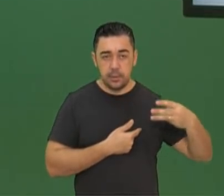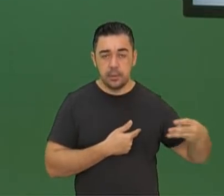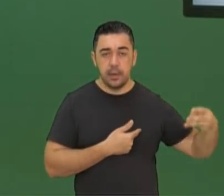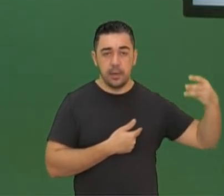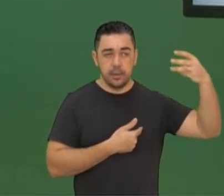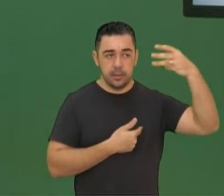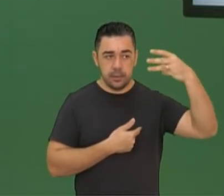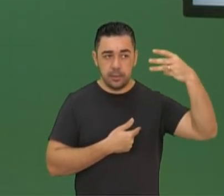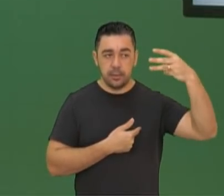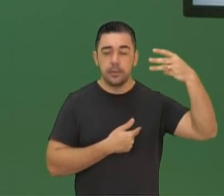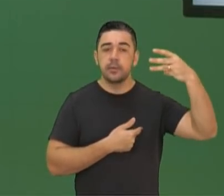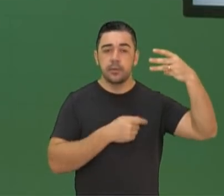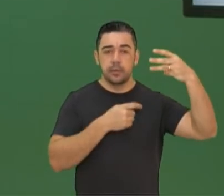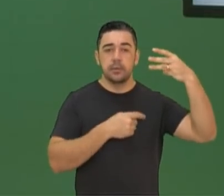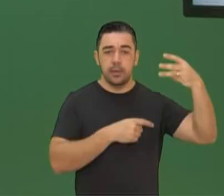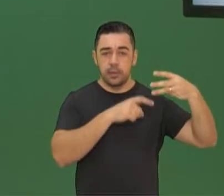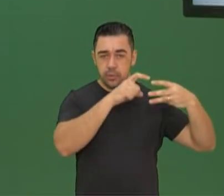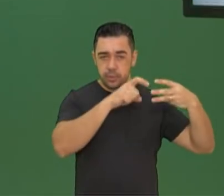3 vezes o parênteses.